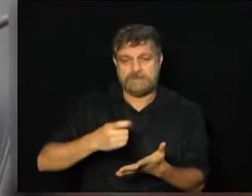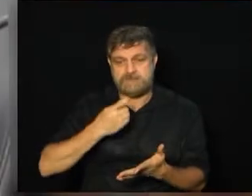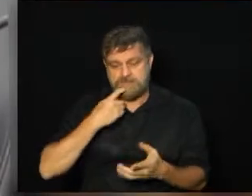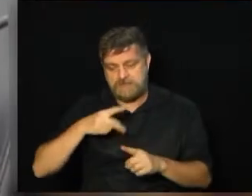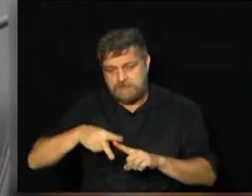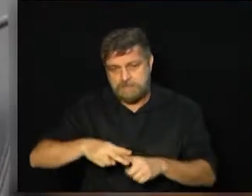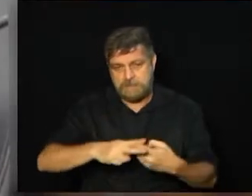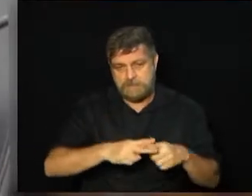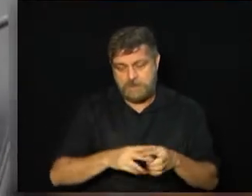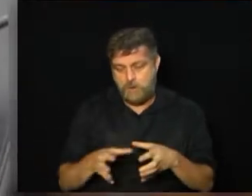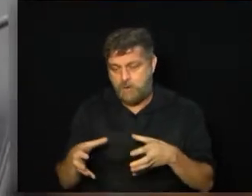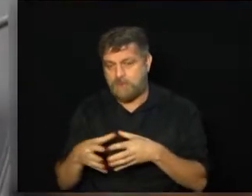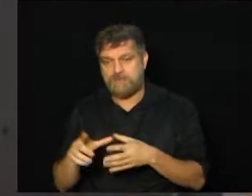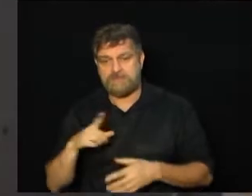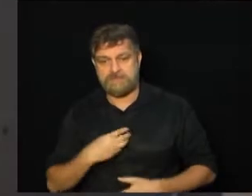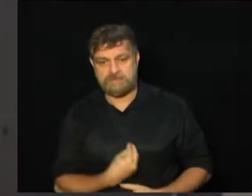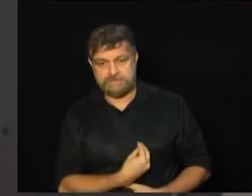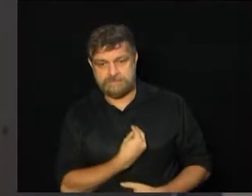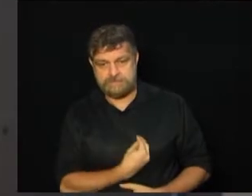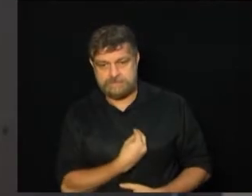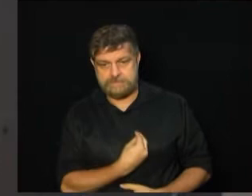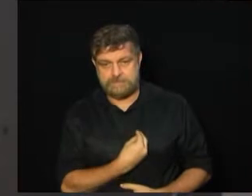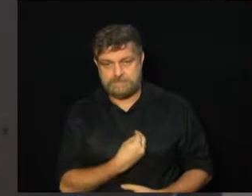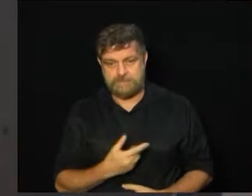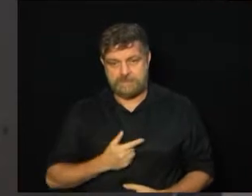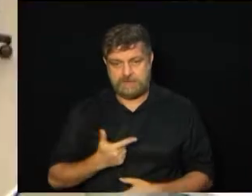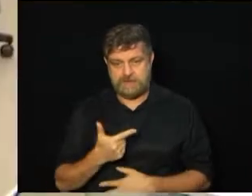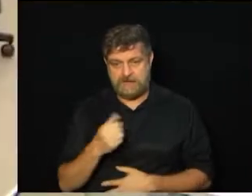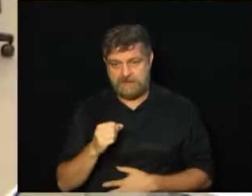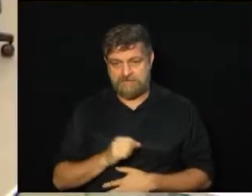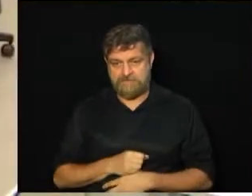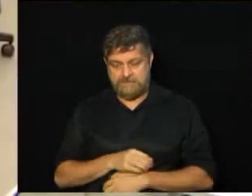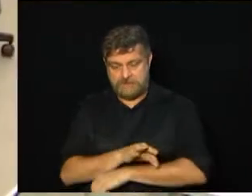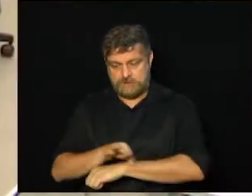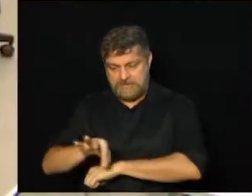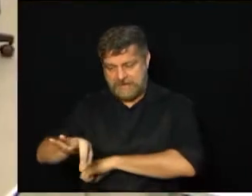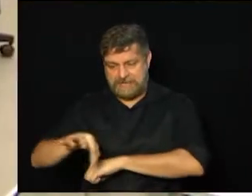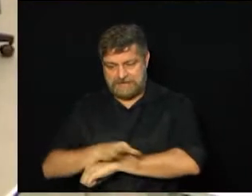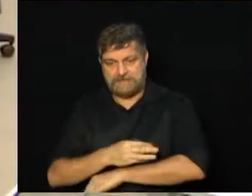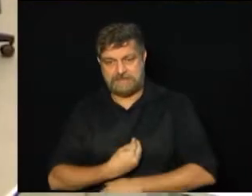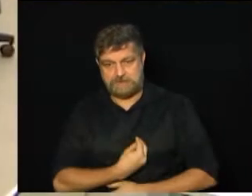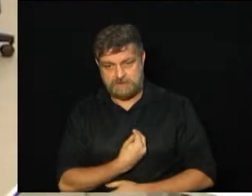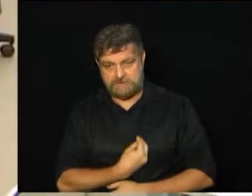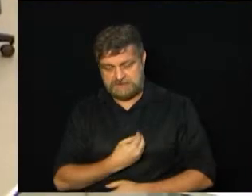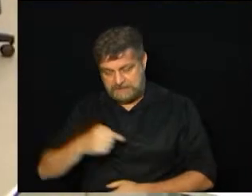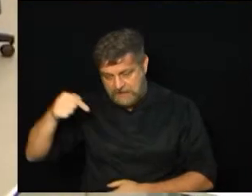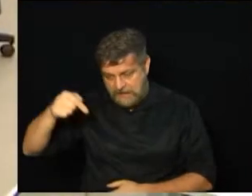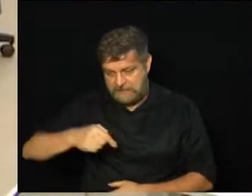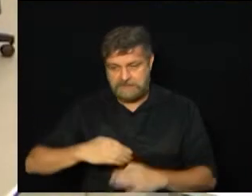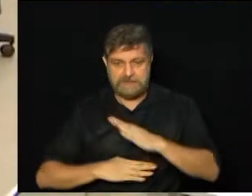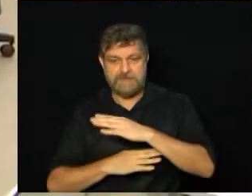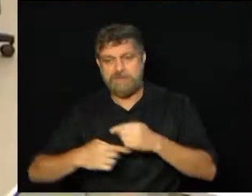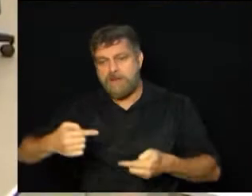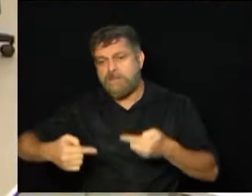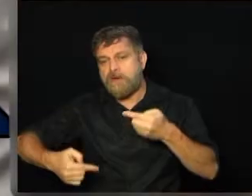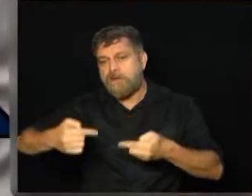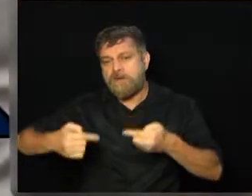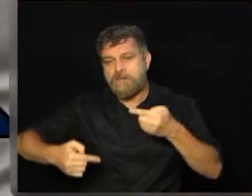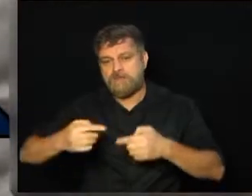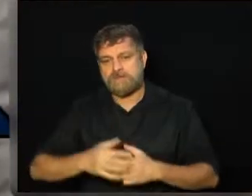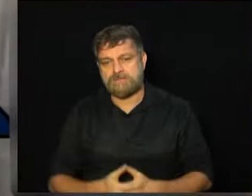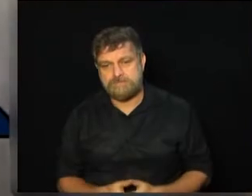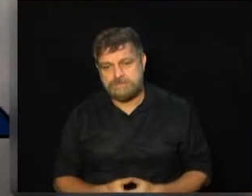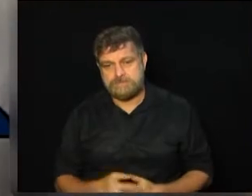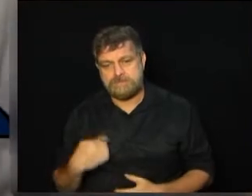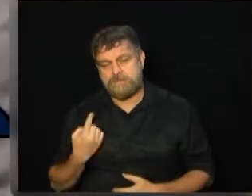centro, o grupo contou com a participação de mais de 20 arquitetos presentes no plenário para debater o assunto. Nós